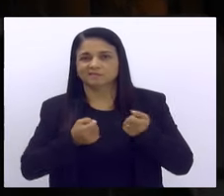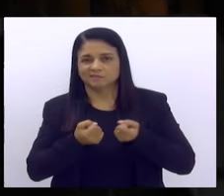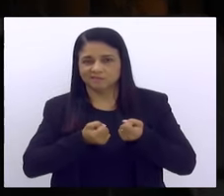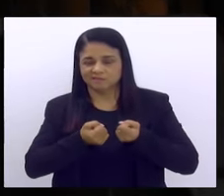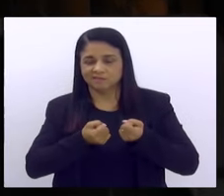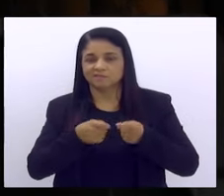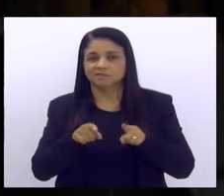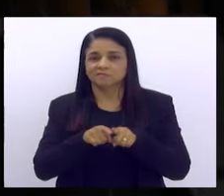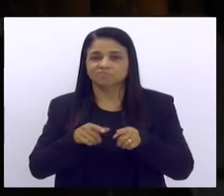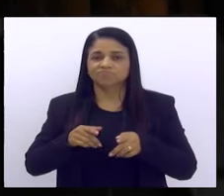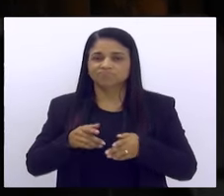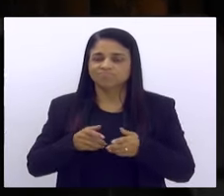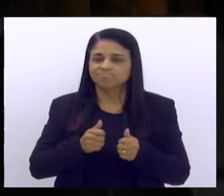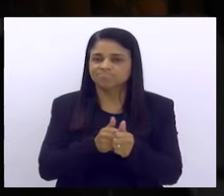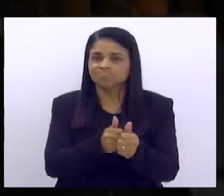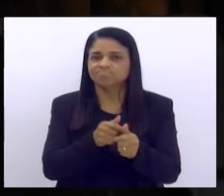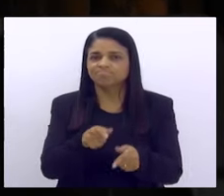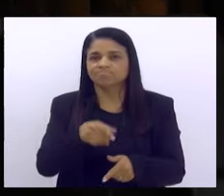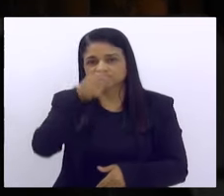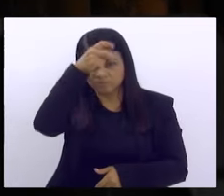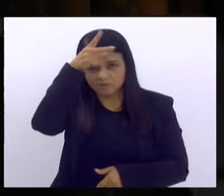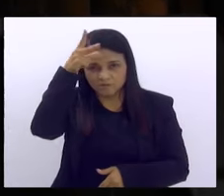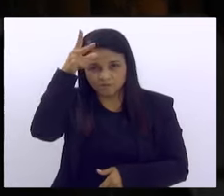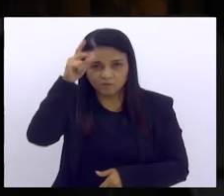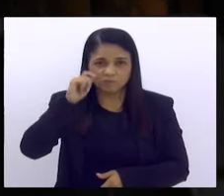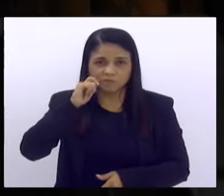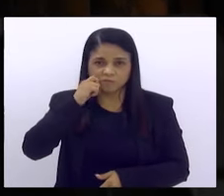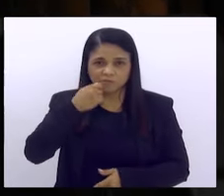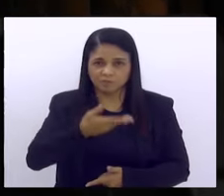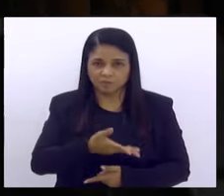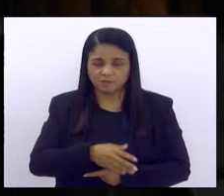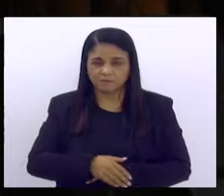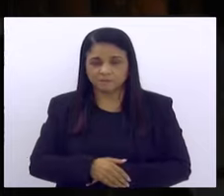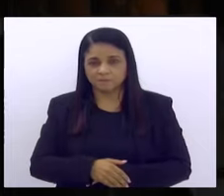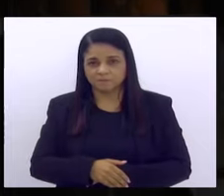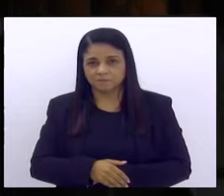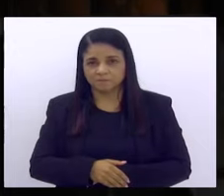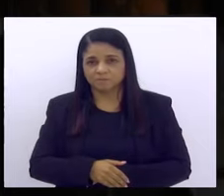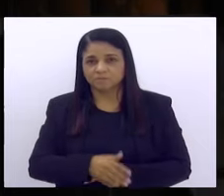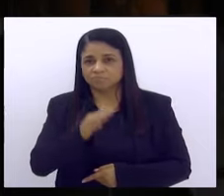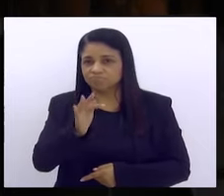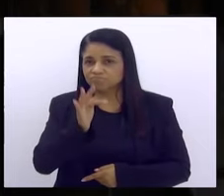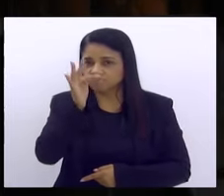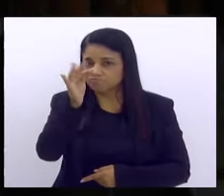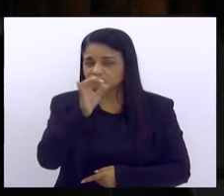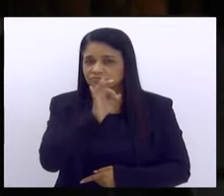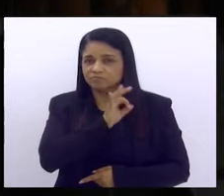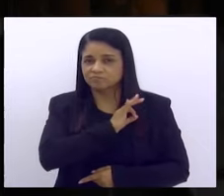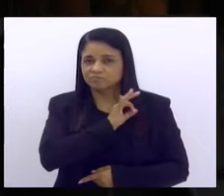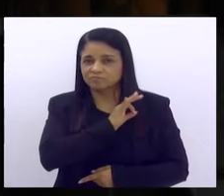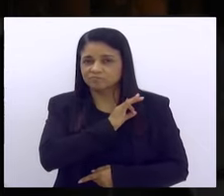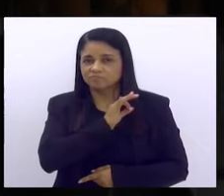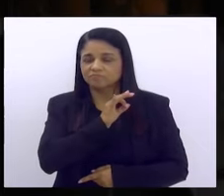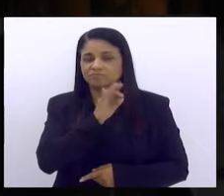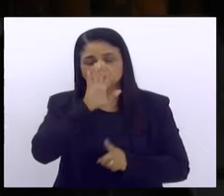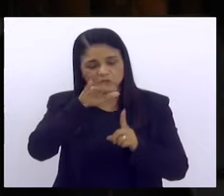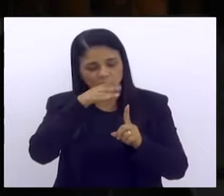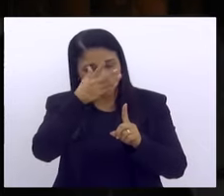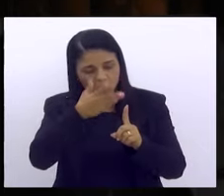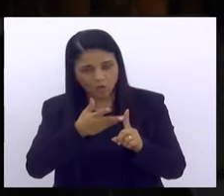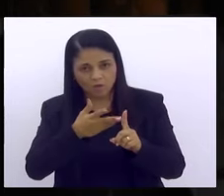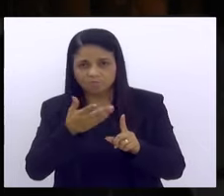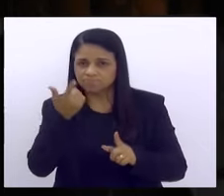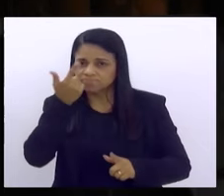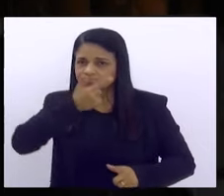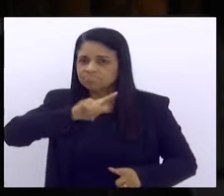conduzida pelo prefeito da cidade do Rio de Janeiro, Eduardo Paes. Senhores futuros policiais, toda honra, vão e